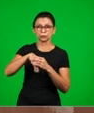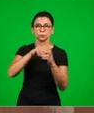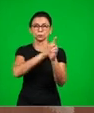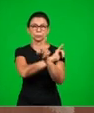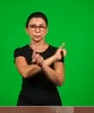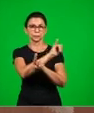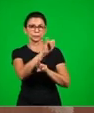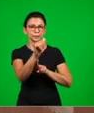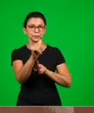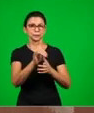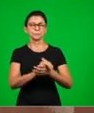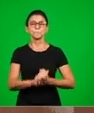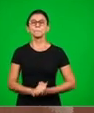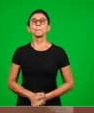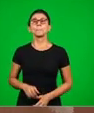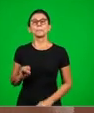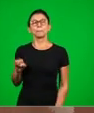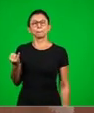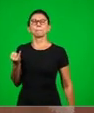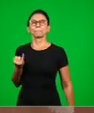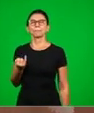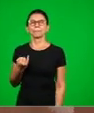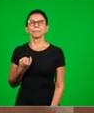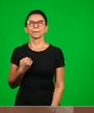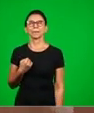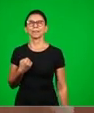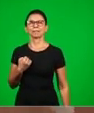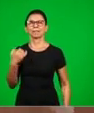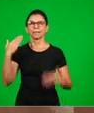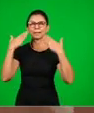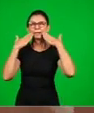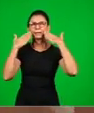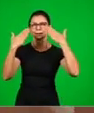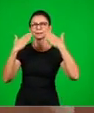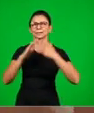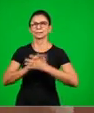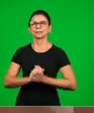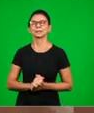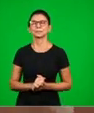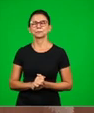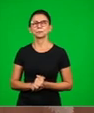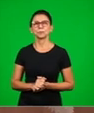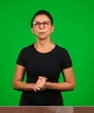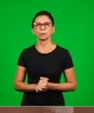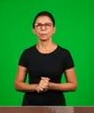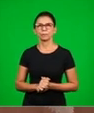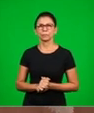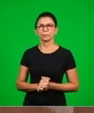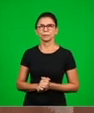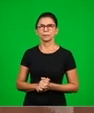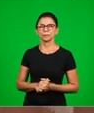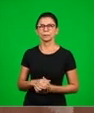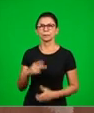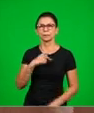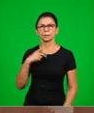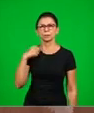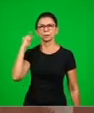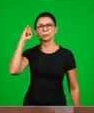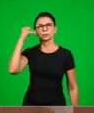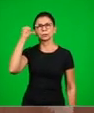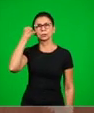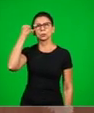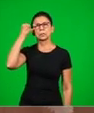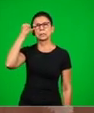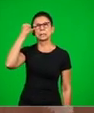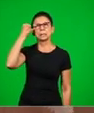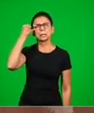Eu vou aproveitar para passar aos irmãos aqui, a pedido aqui da pastor Josias, algumas reportagens que